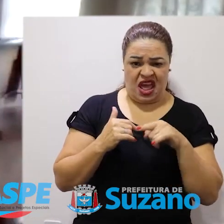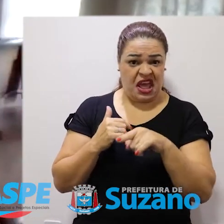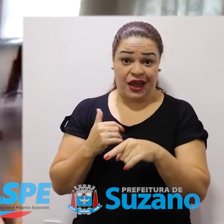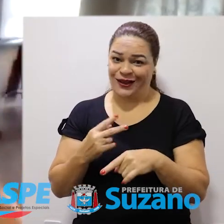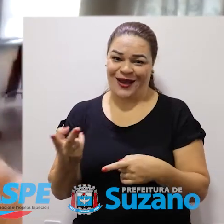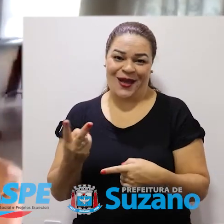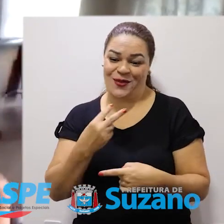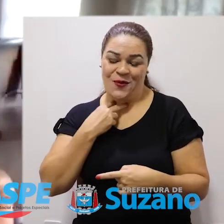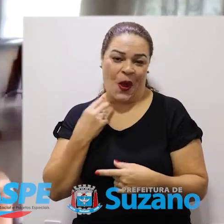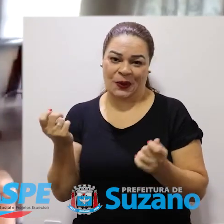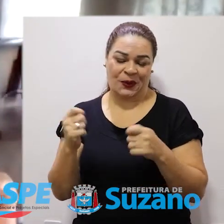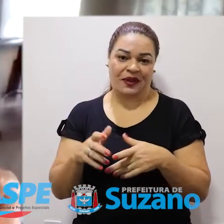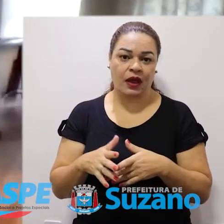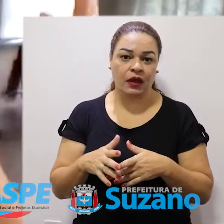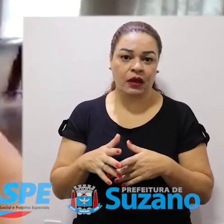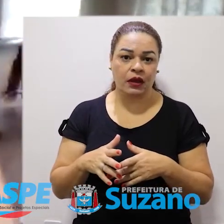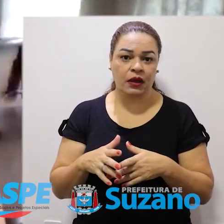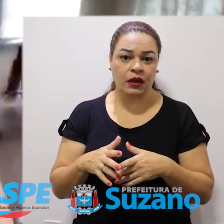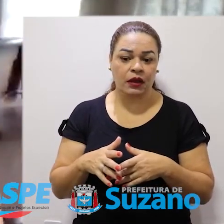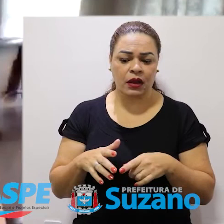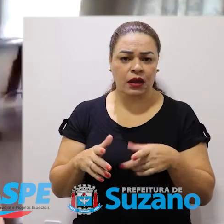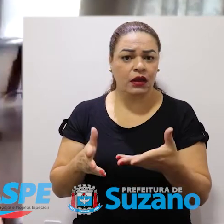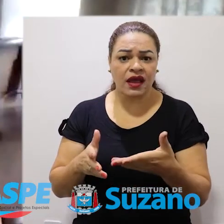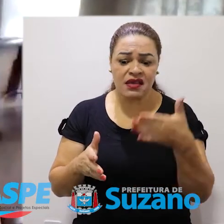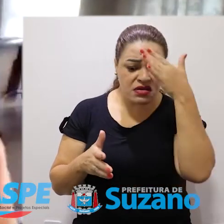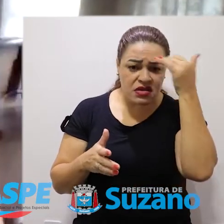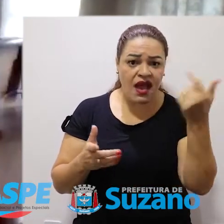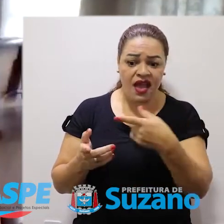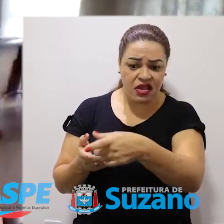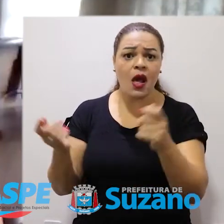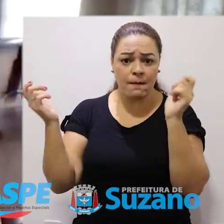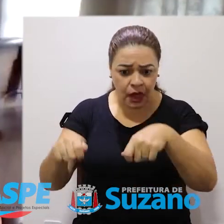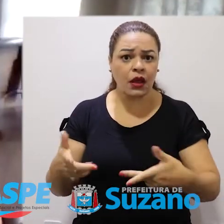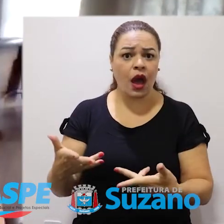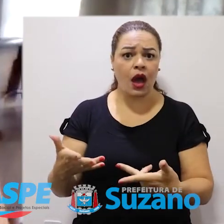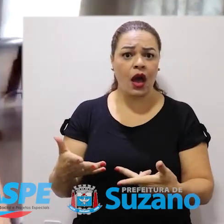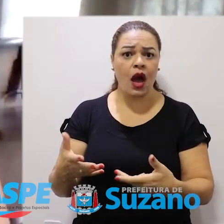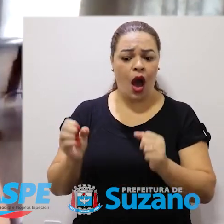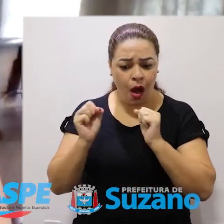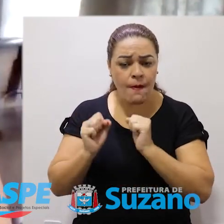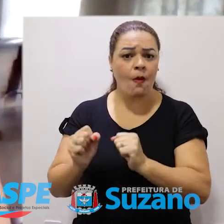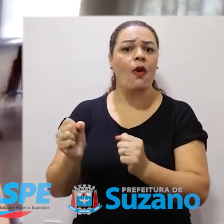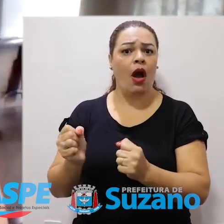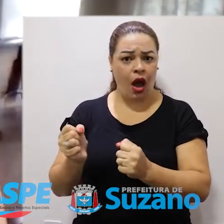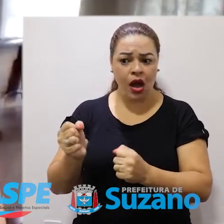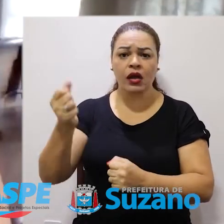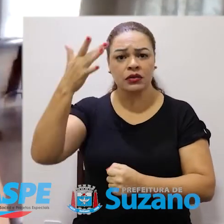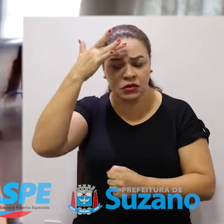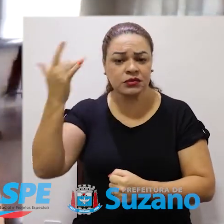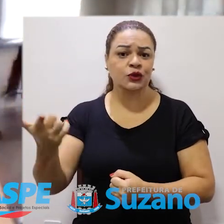para ela fazer, a gente olha para as potencialidades, porque elas têm potencialidade e elas são pessoas. Assim como a